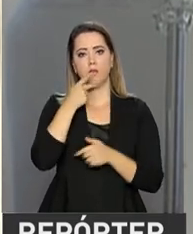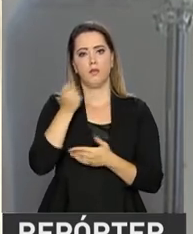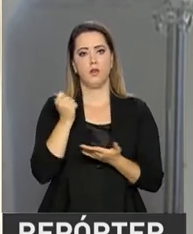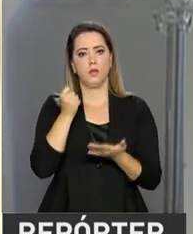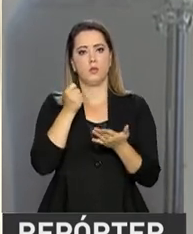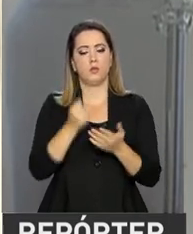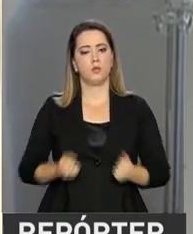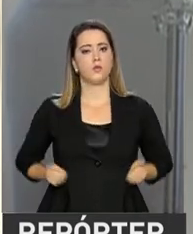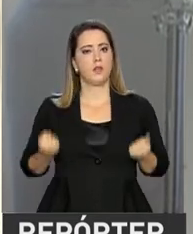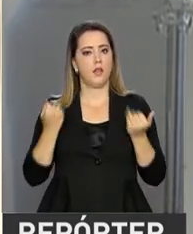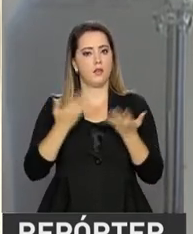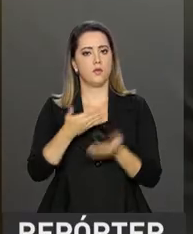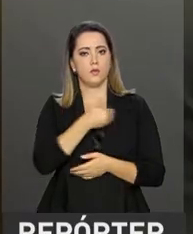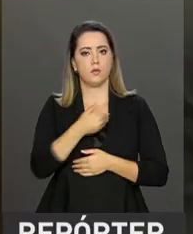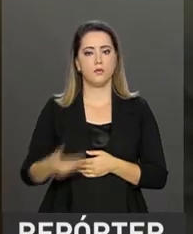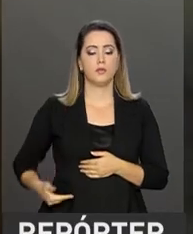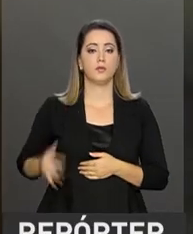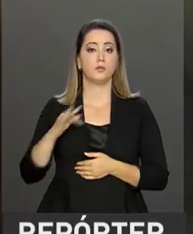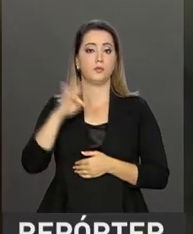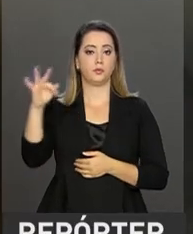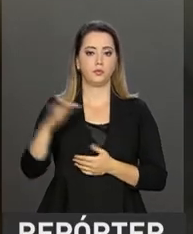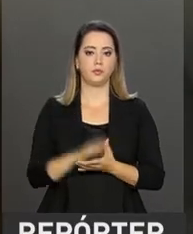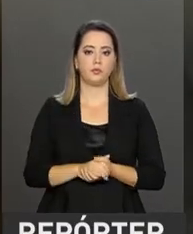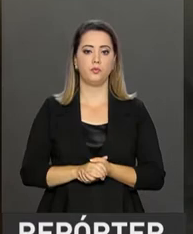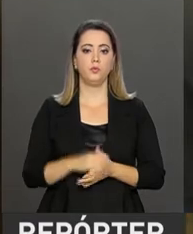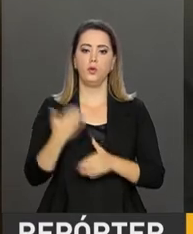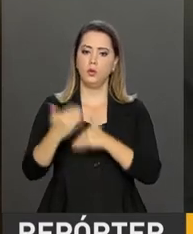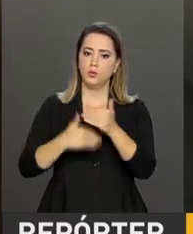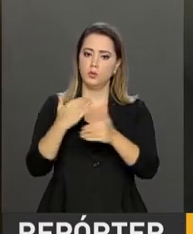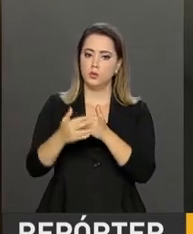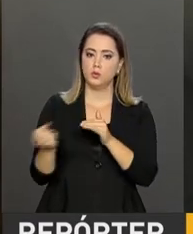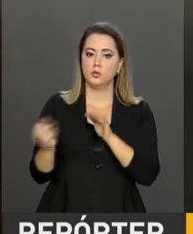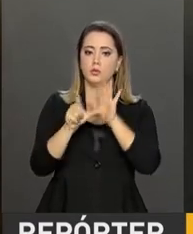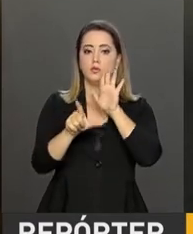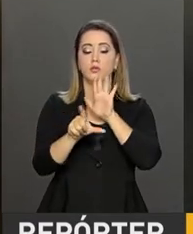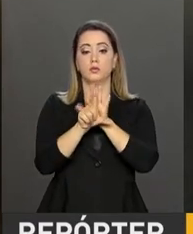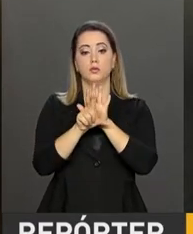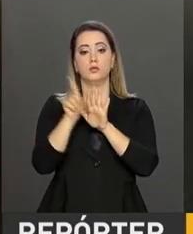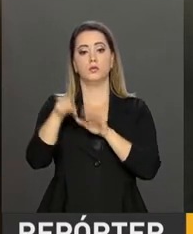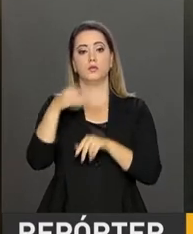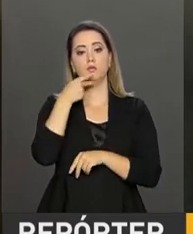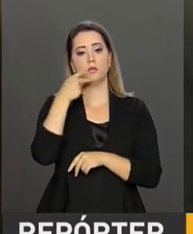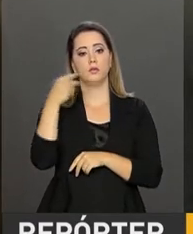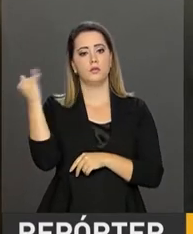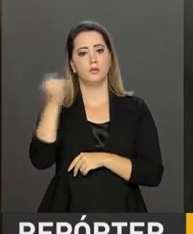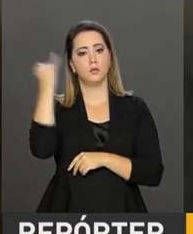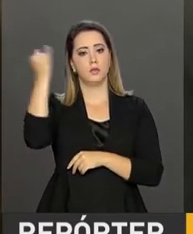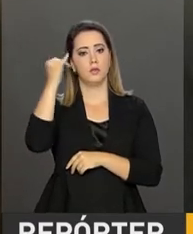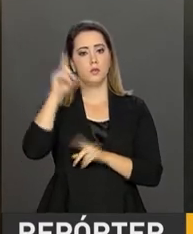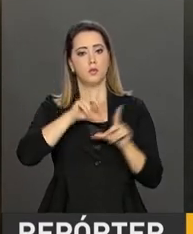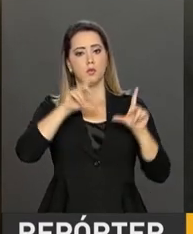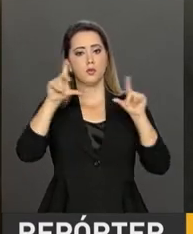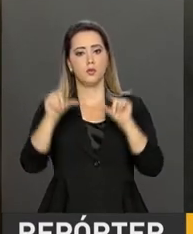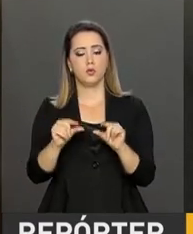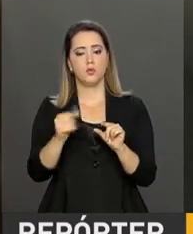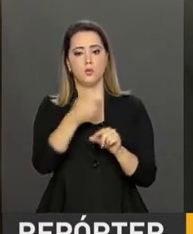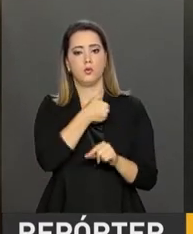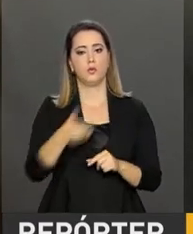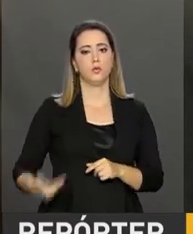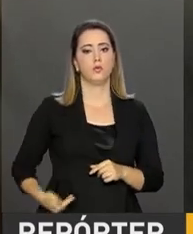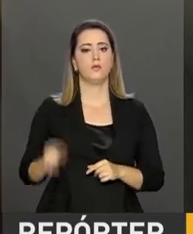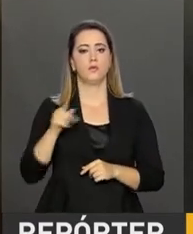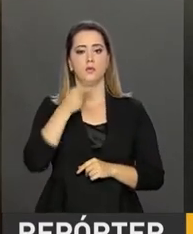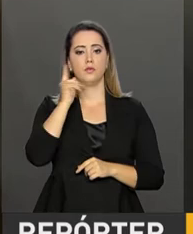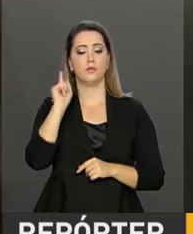do governo federal como um todo. Além da continuidade das reformas, Rodrigo Maia afirmou ser importante reduzir o tamanho do Estado, em uma